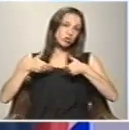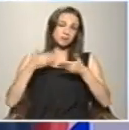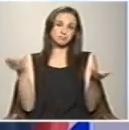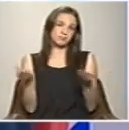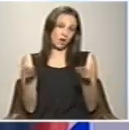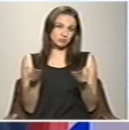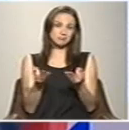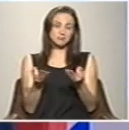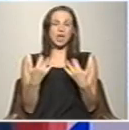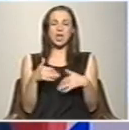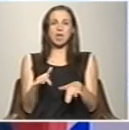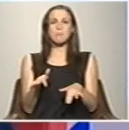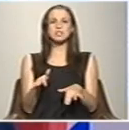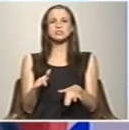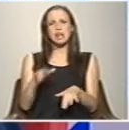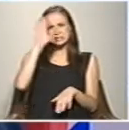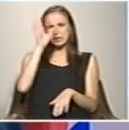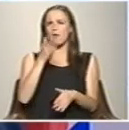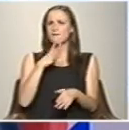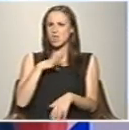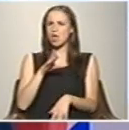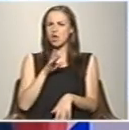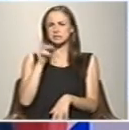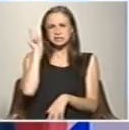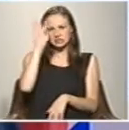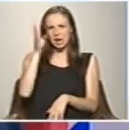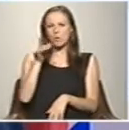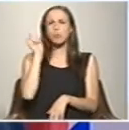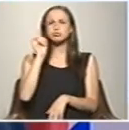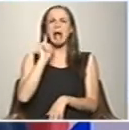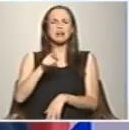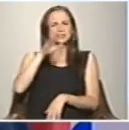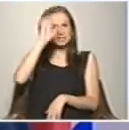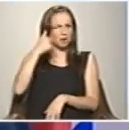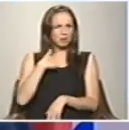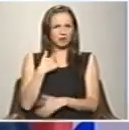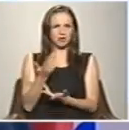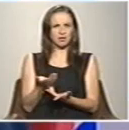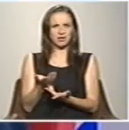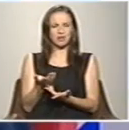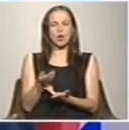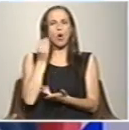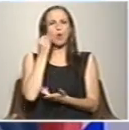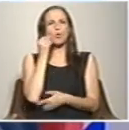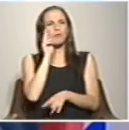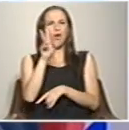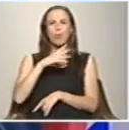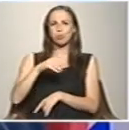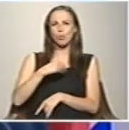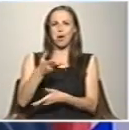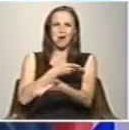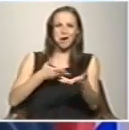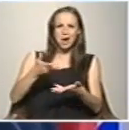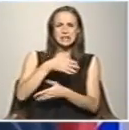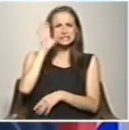que deixem de saber o que querem para elas, o que valorizam, o que é importante na sua forma de estar, de ver o mundo, de se relacionar.